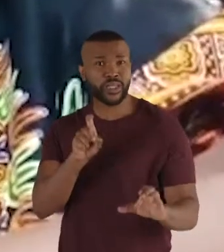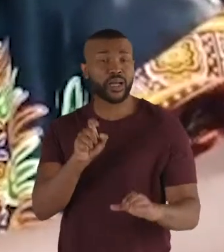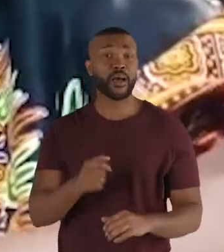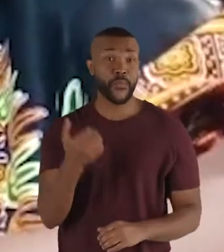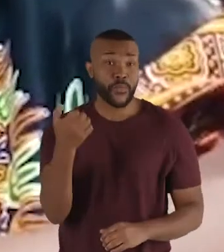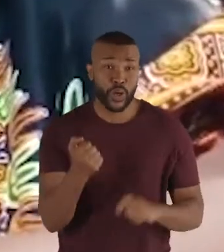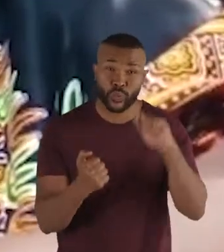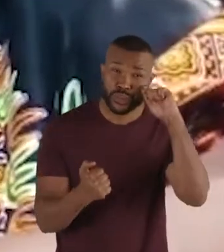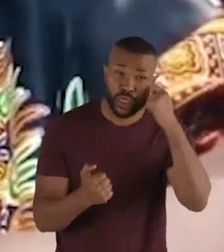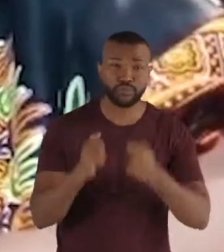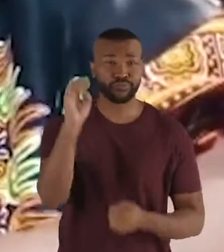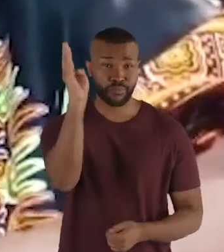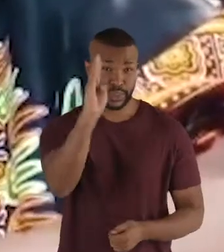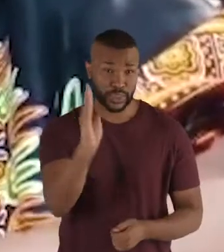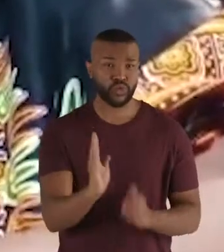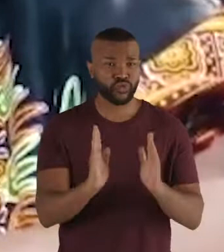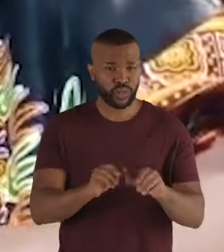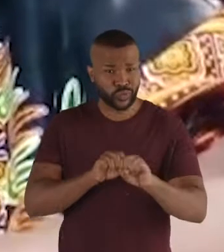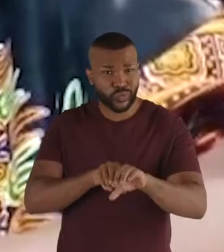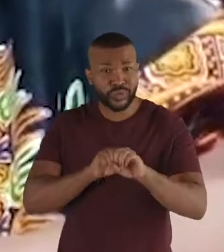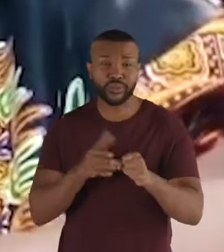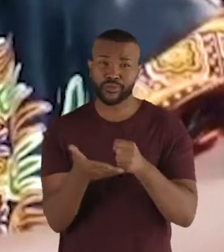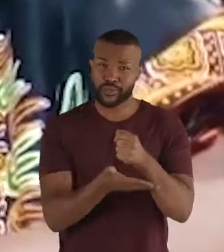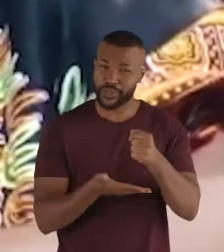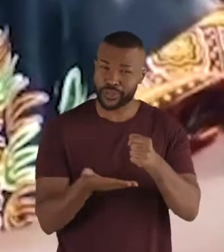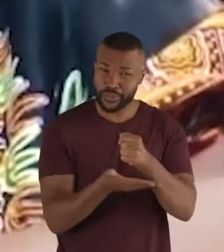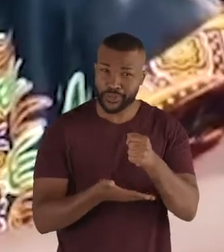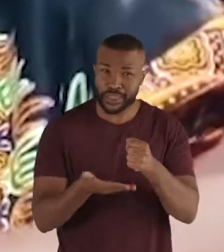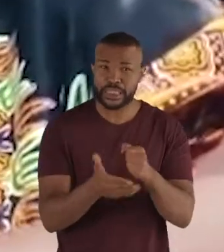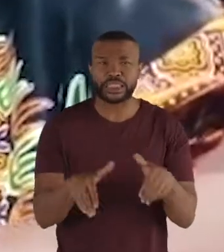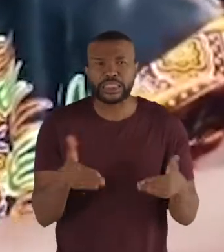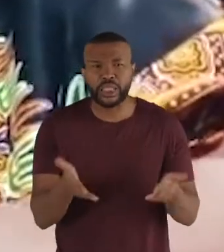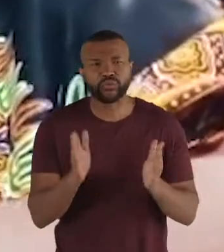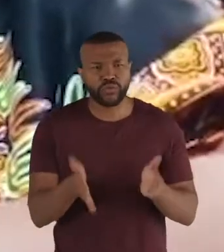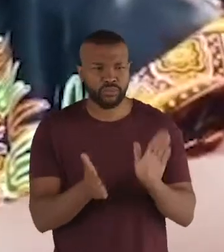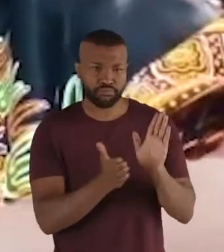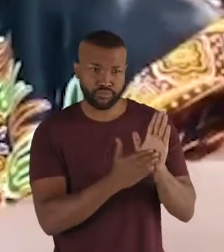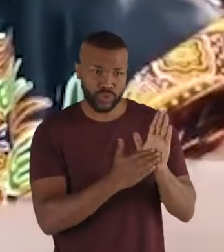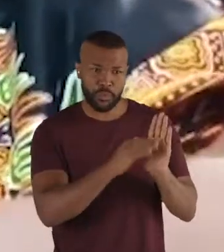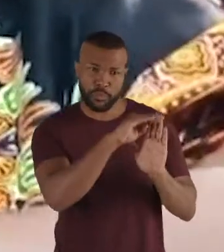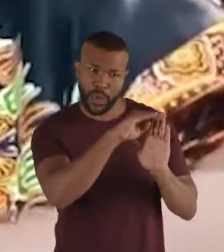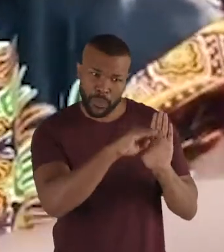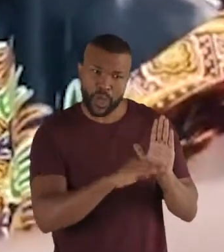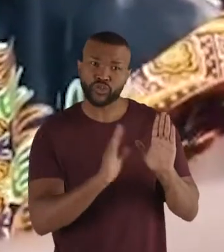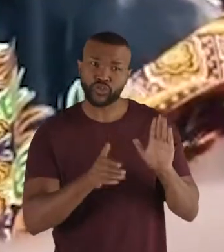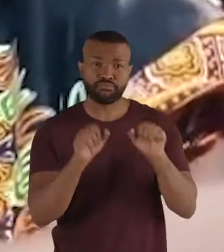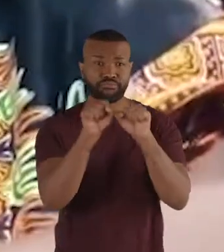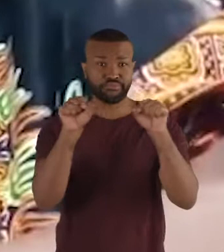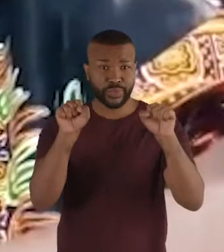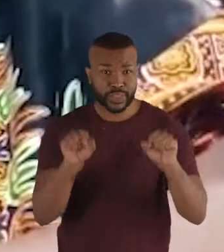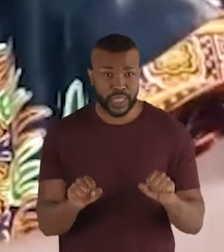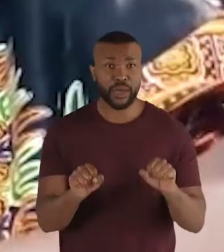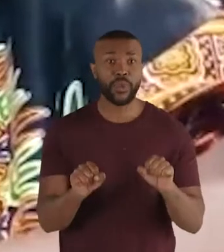brancos e negros no Brasil, desde a educação básica. E essas proposições estão sistematizadas